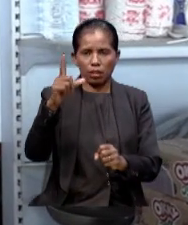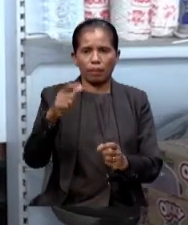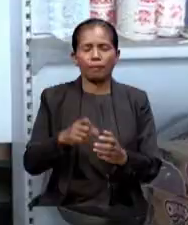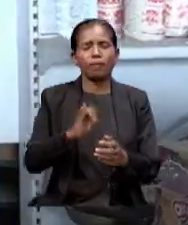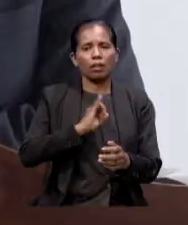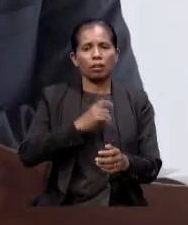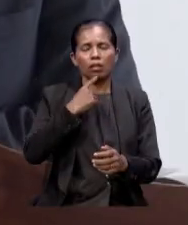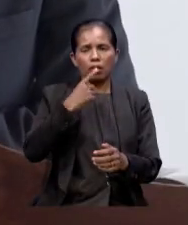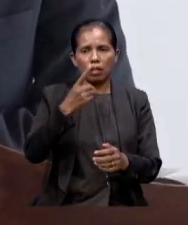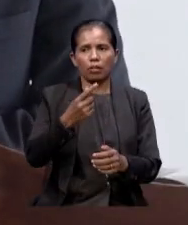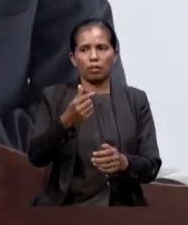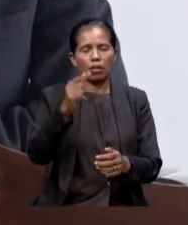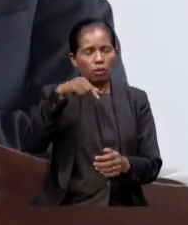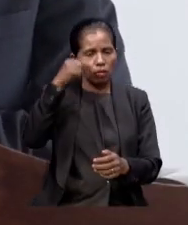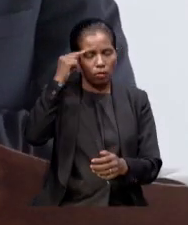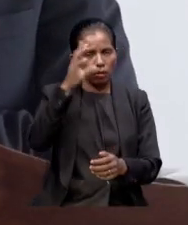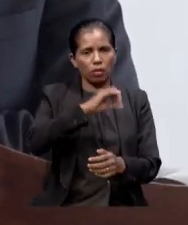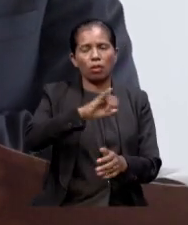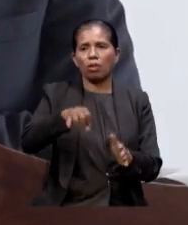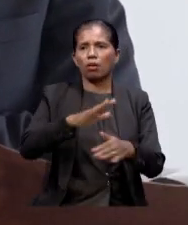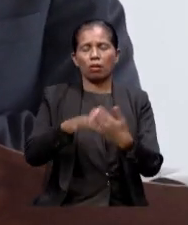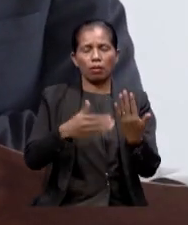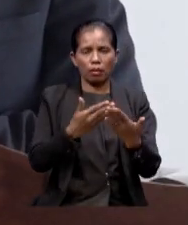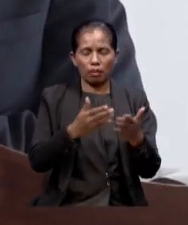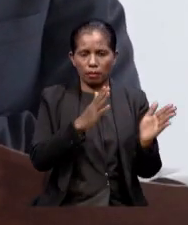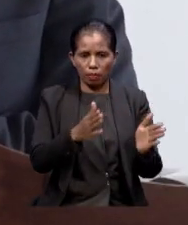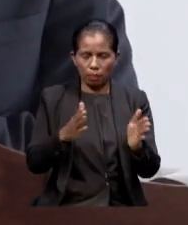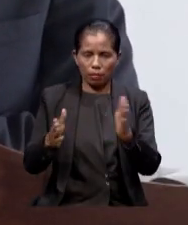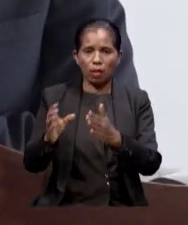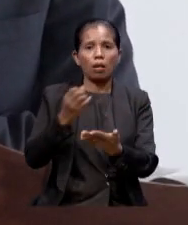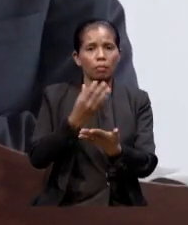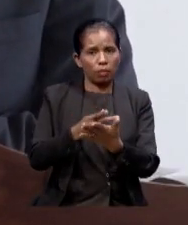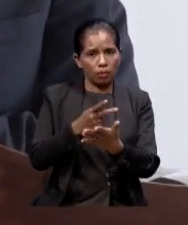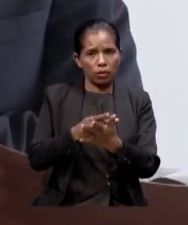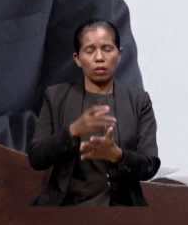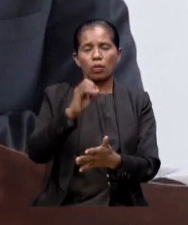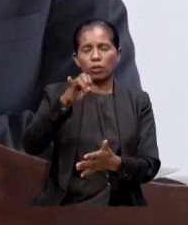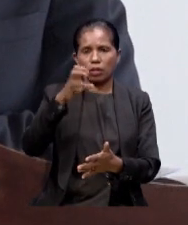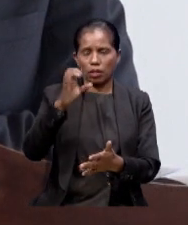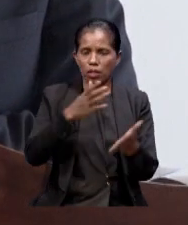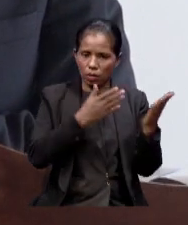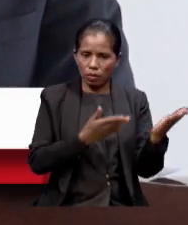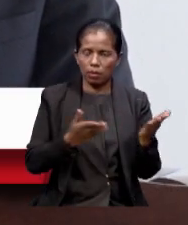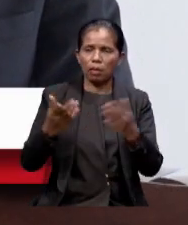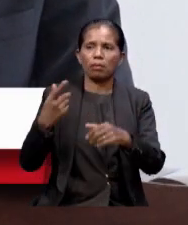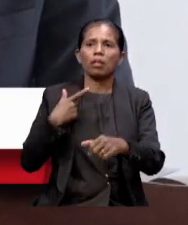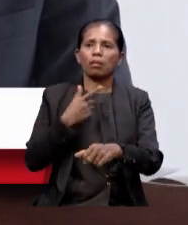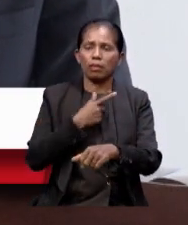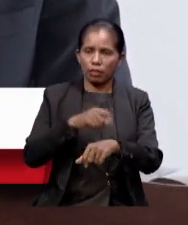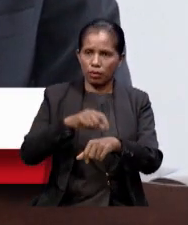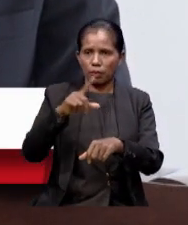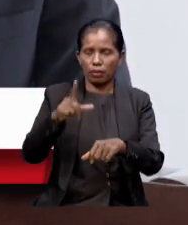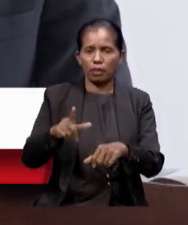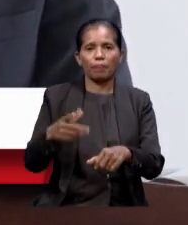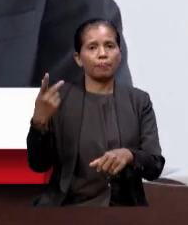antamba governo geralmente prepara proposta orçamento geral do estado lori mai parlamento nacional.